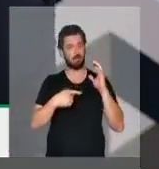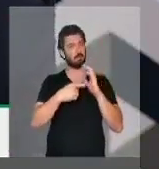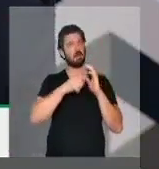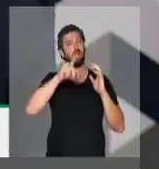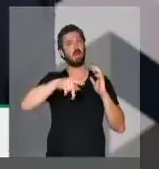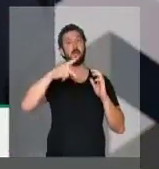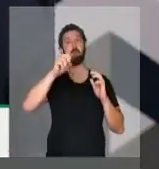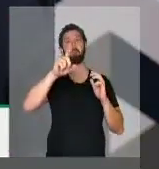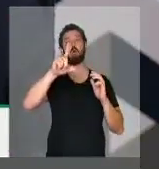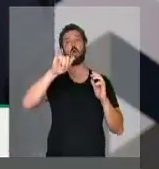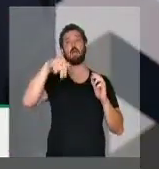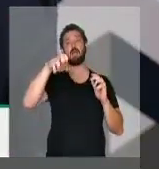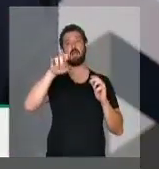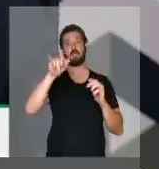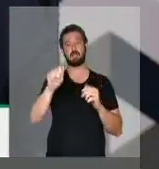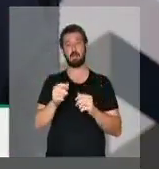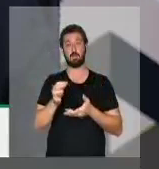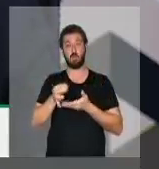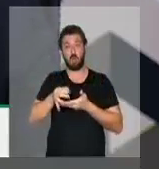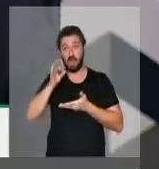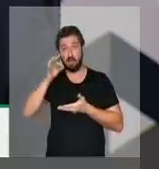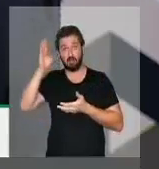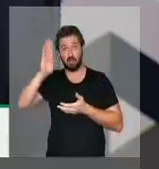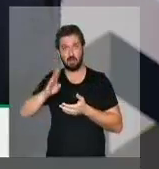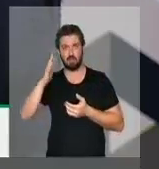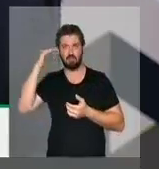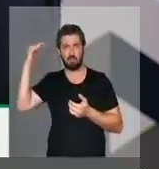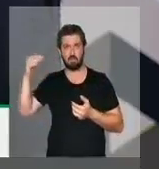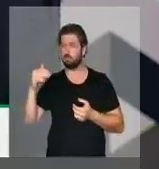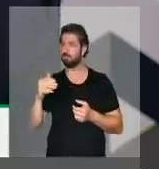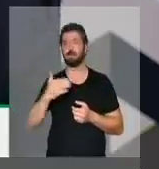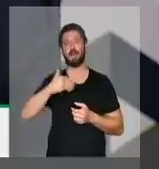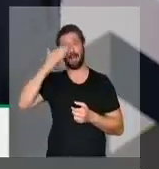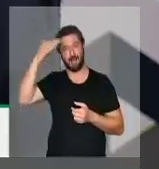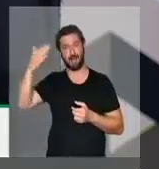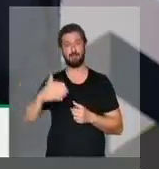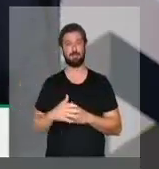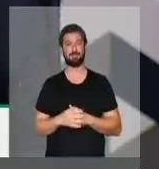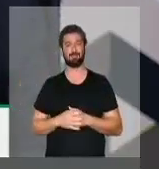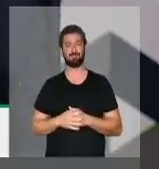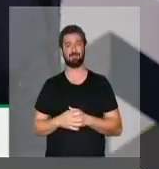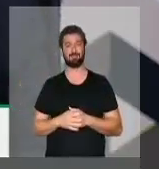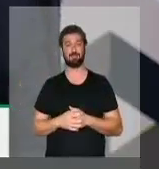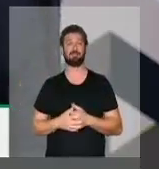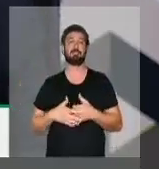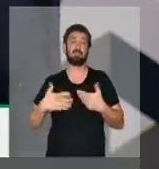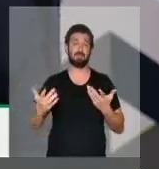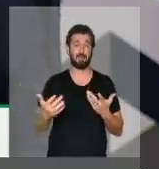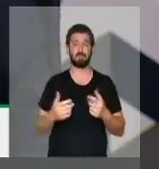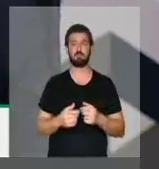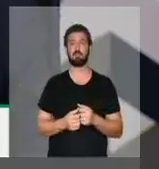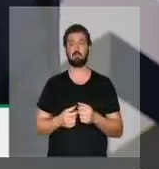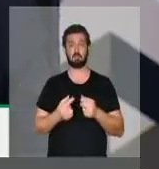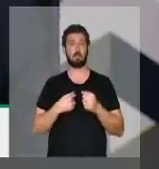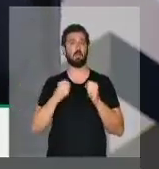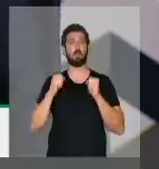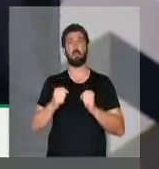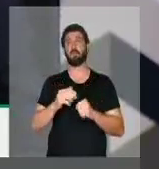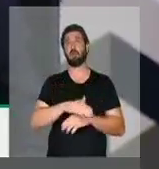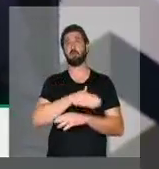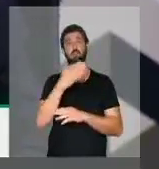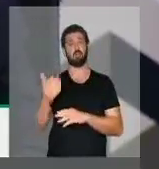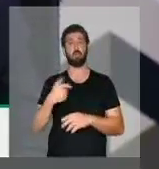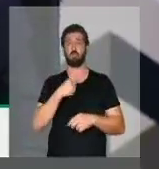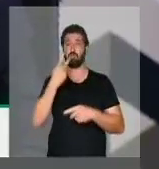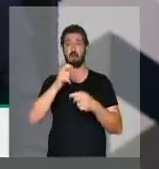da Bahia, é polinésio. O café, que fez tanto sucesso no Brasil, é árabe. E assim, nós podíamos